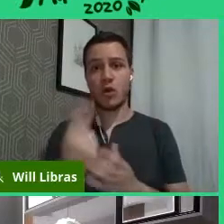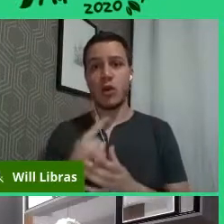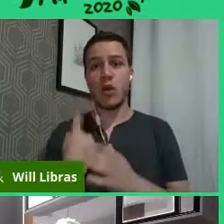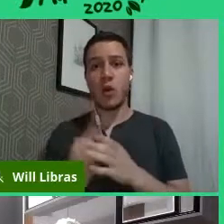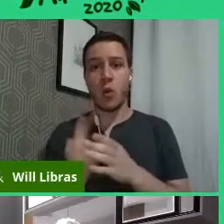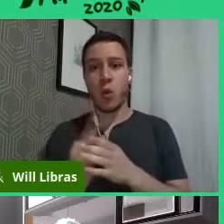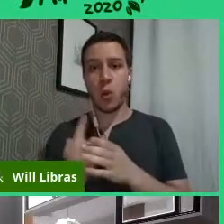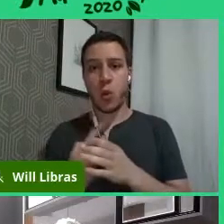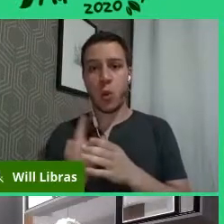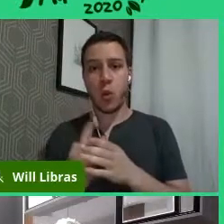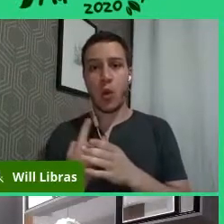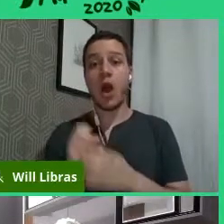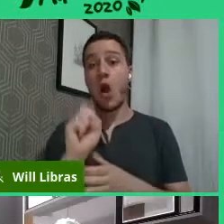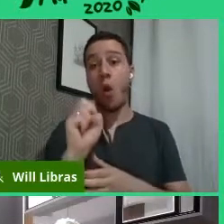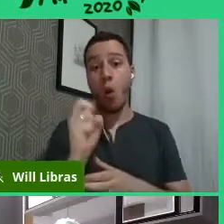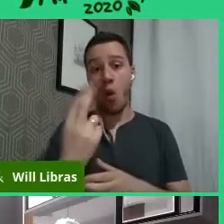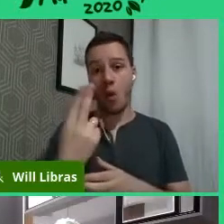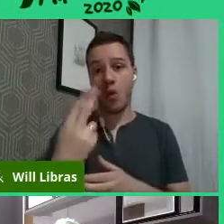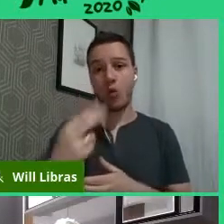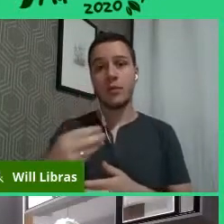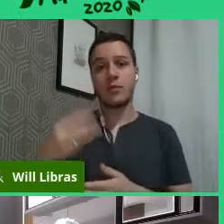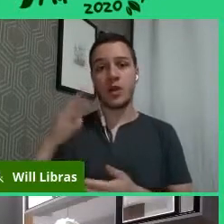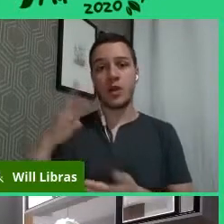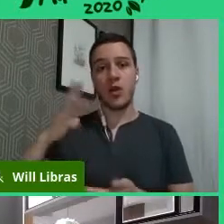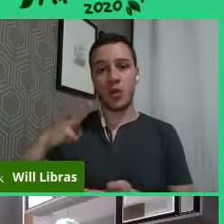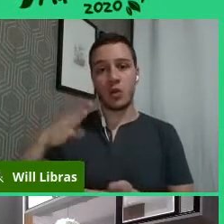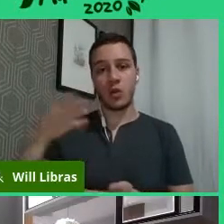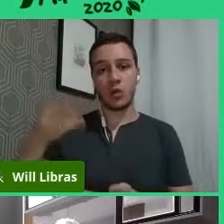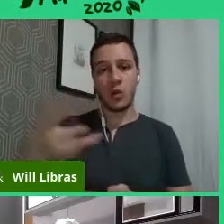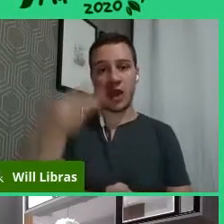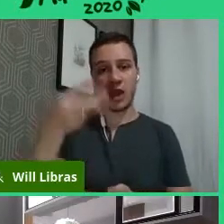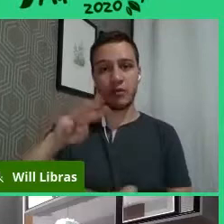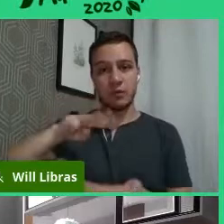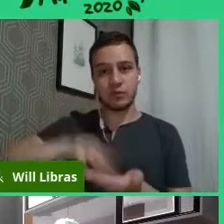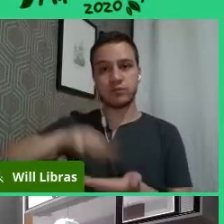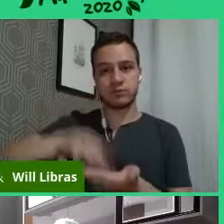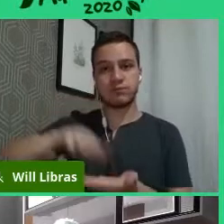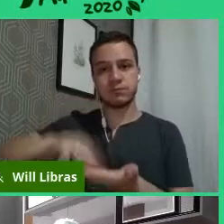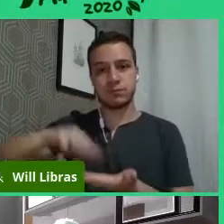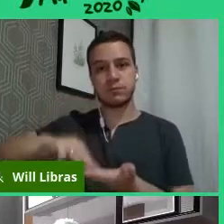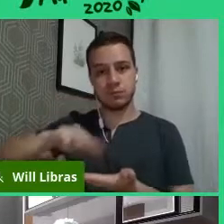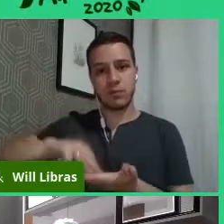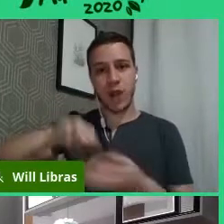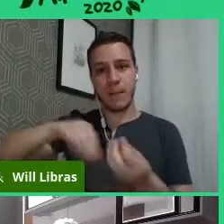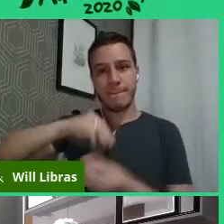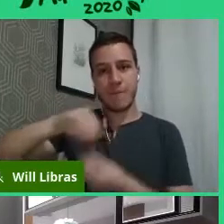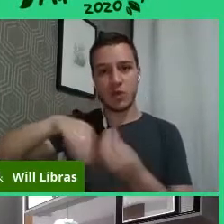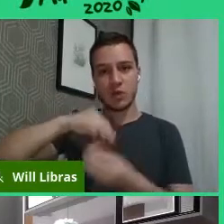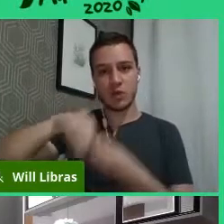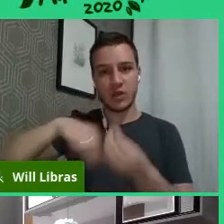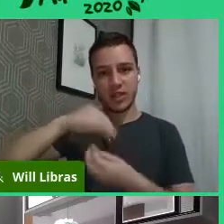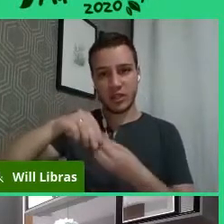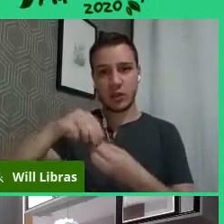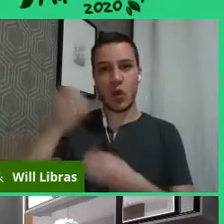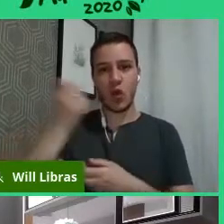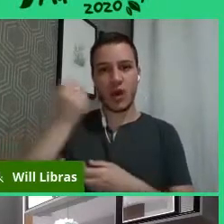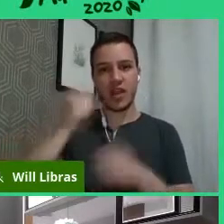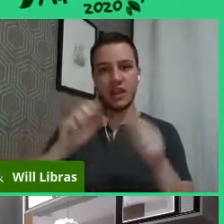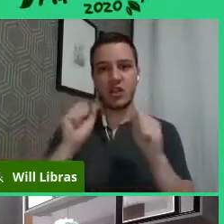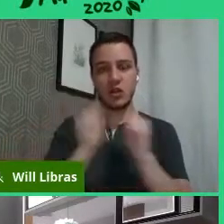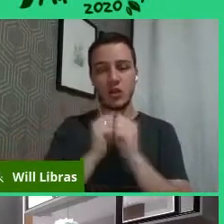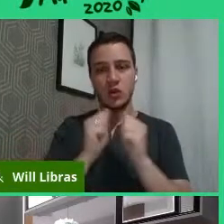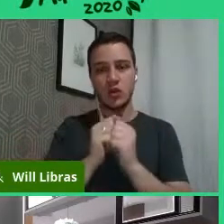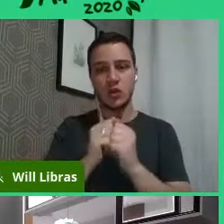ou amassar no garfo a ricota e ir misturando aos poucos, né, o leite e o azeite de oliva, e